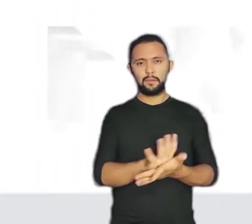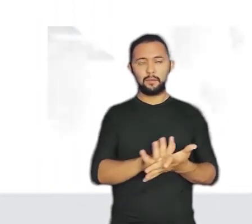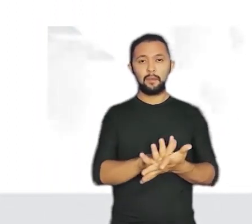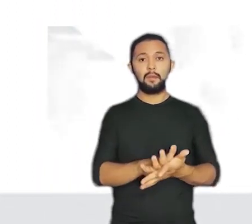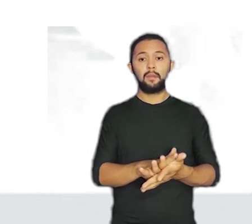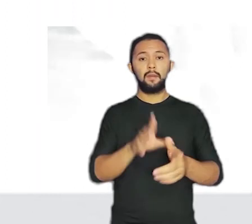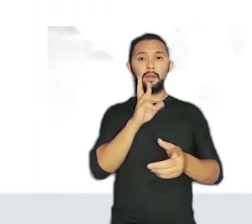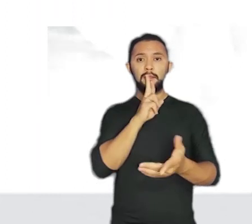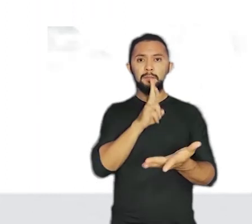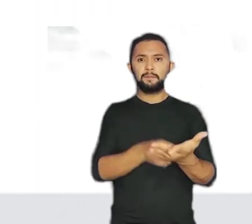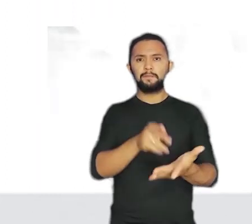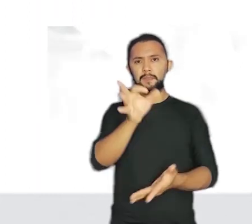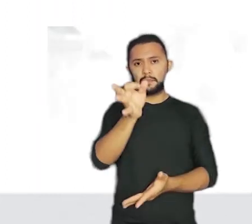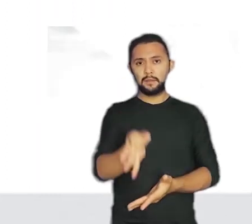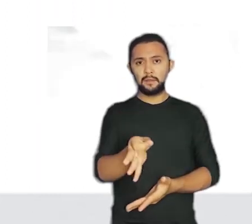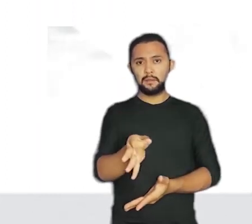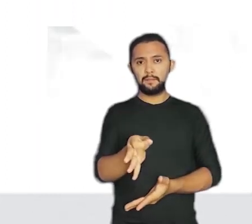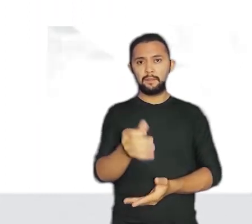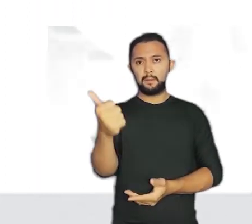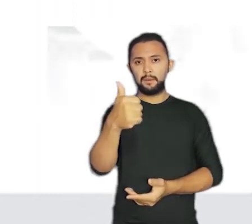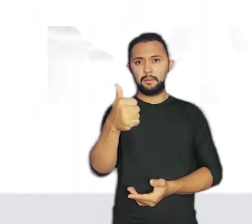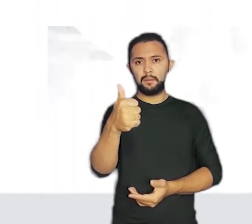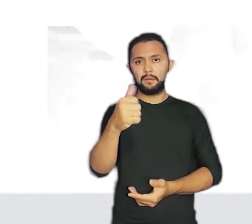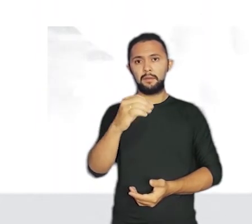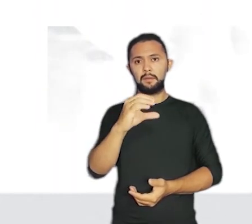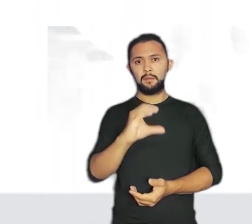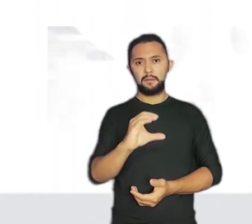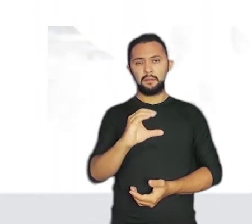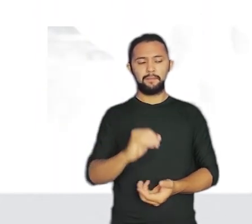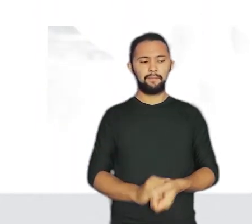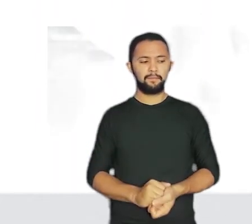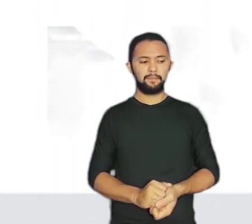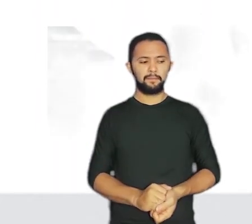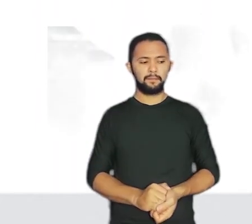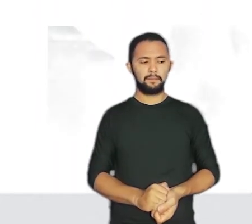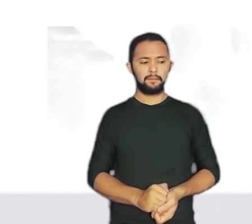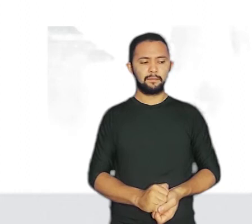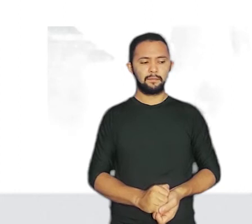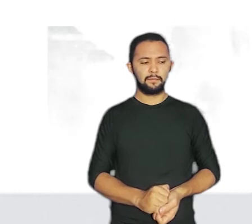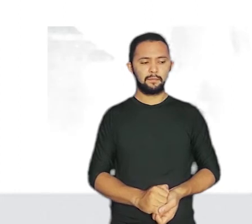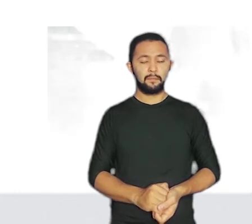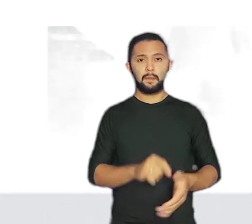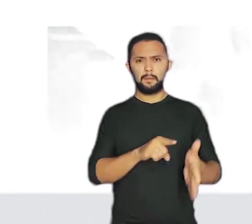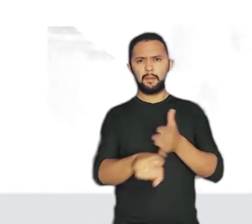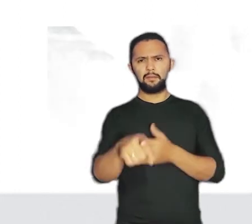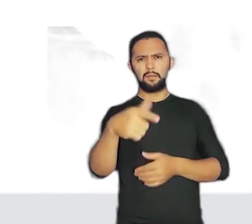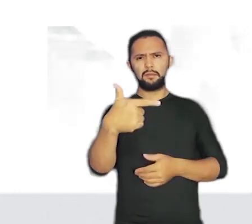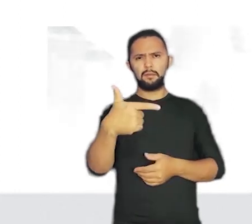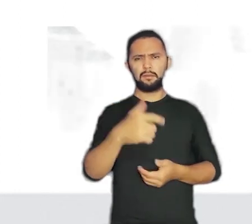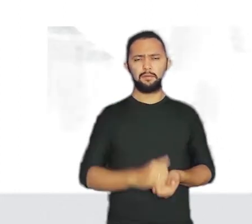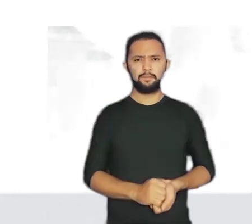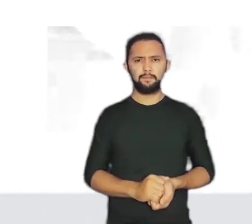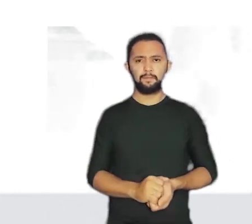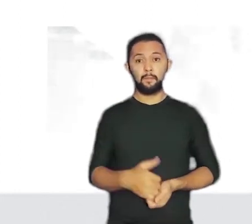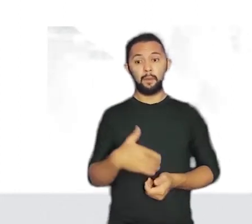da letra da primeira questão, letrinha C, tá bom? Questão de número 2.